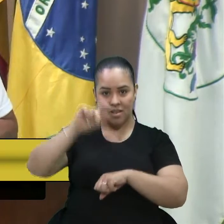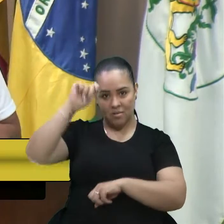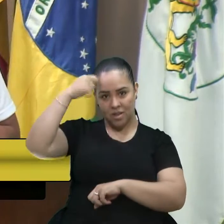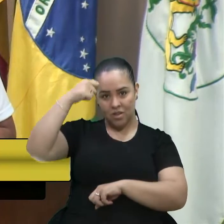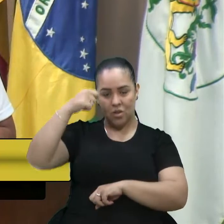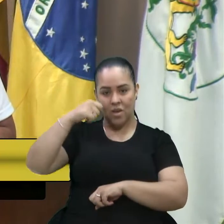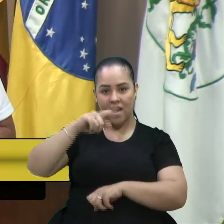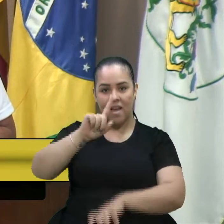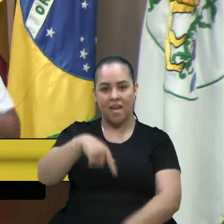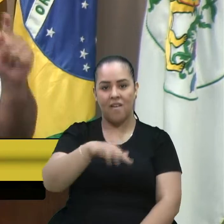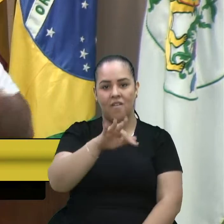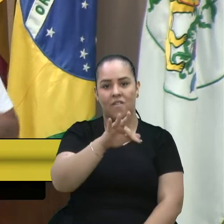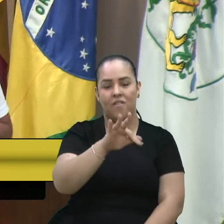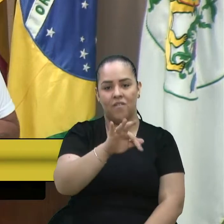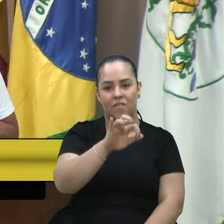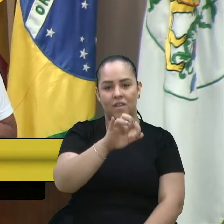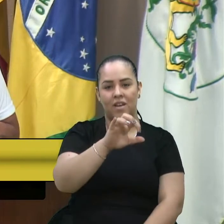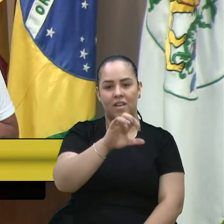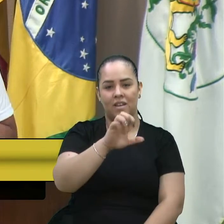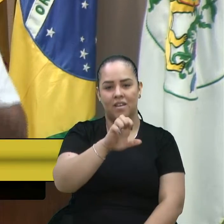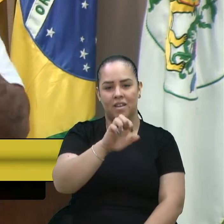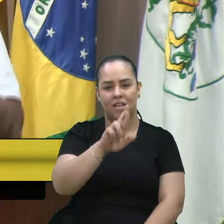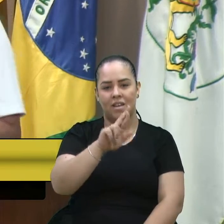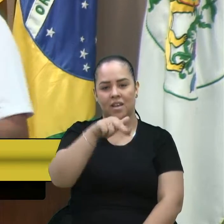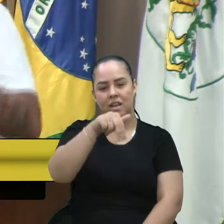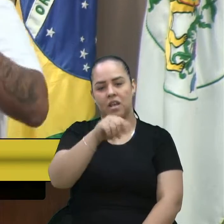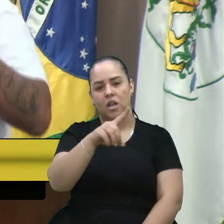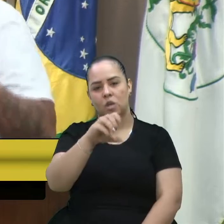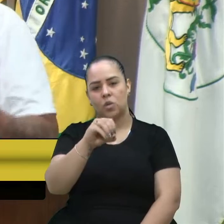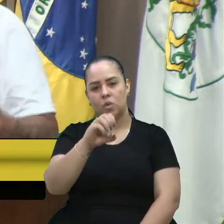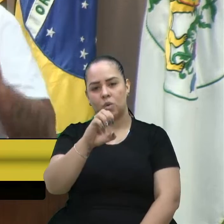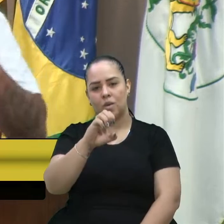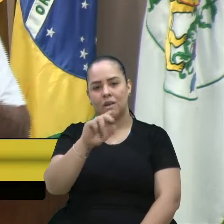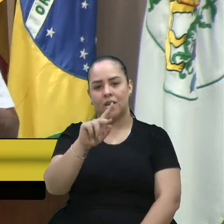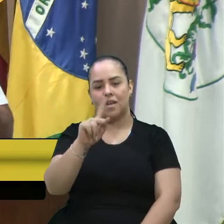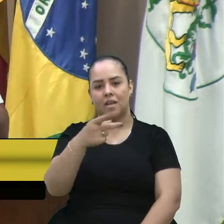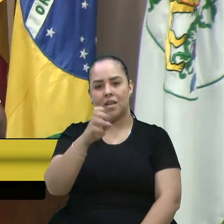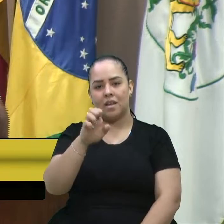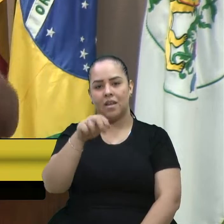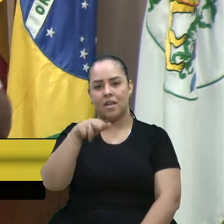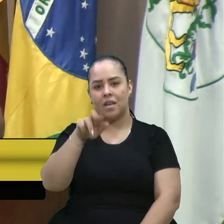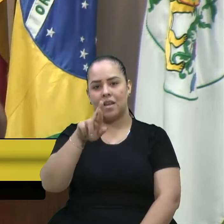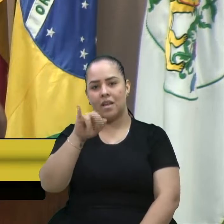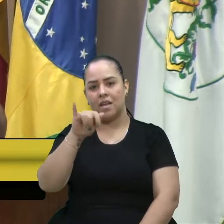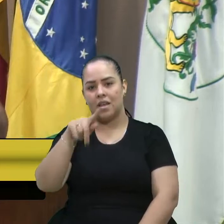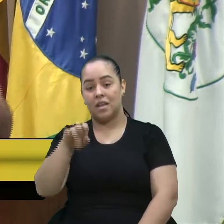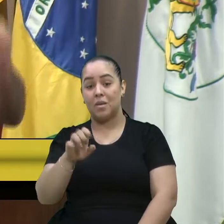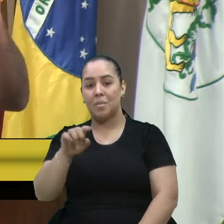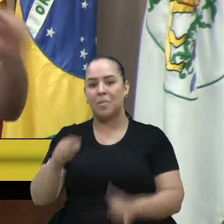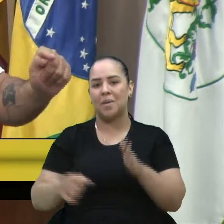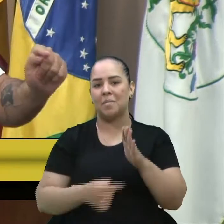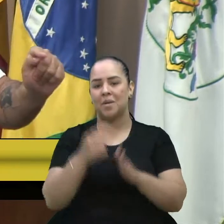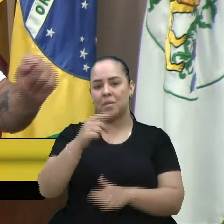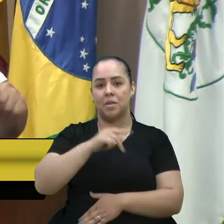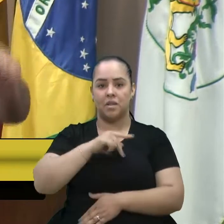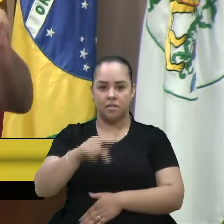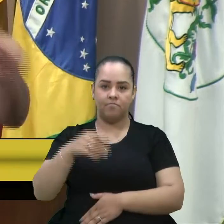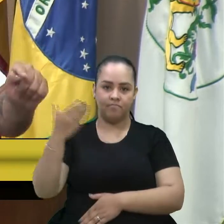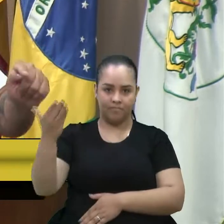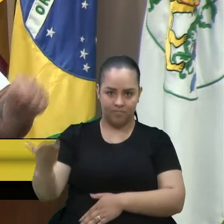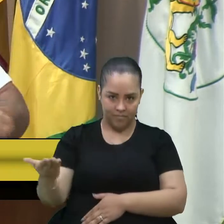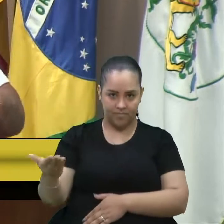Henrique Cardoso, lá na década de 90. O primeiro presidente da República. Aliás, Fernando Henrique